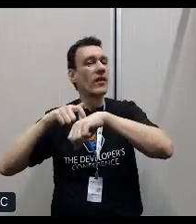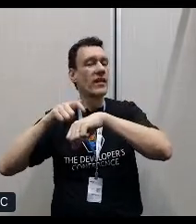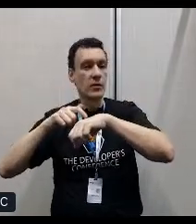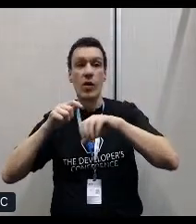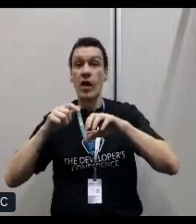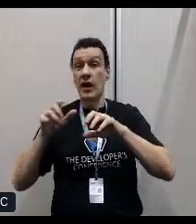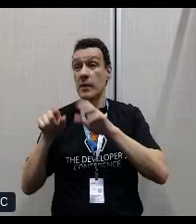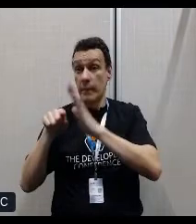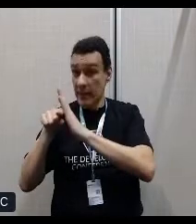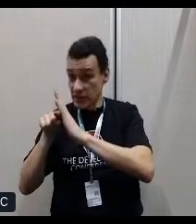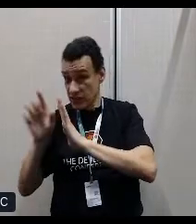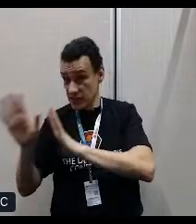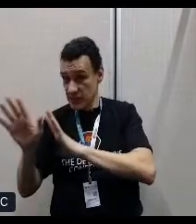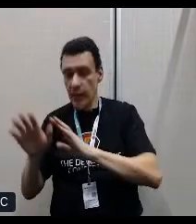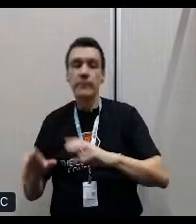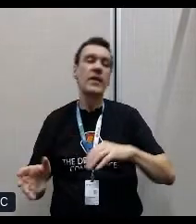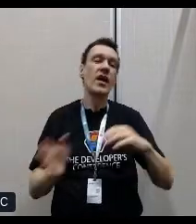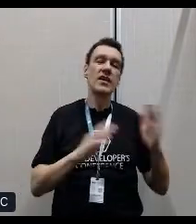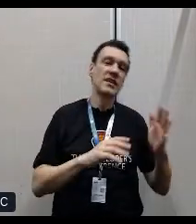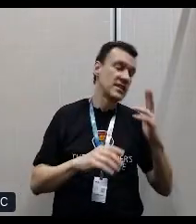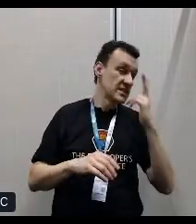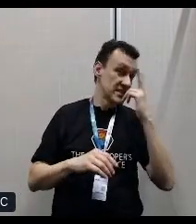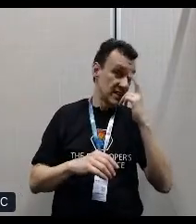ela não estava vendo, mas isso não